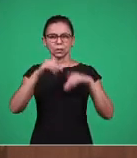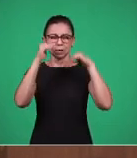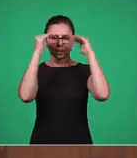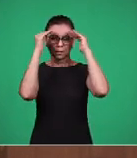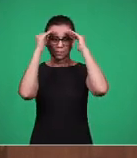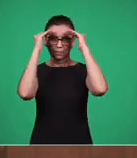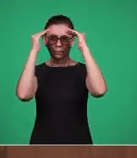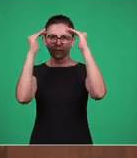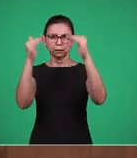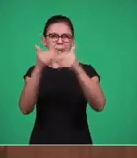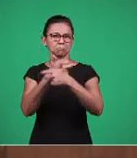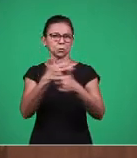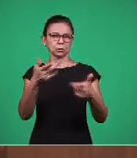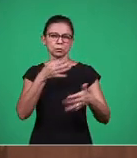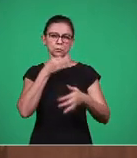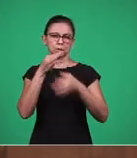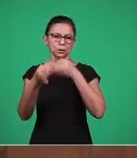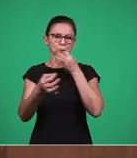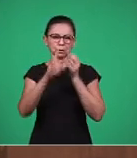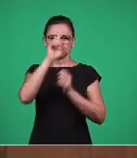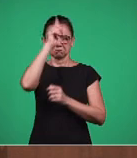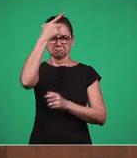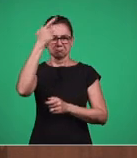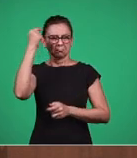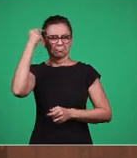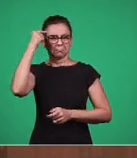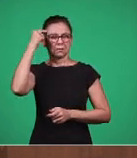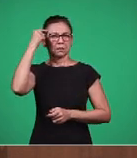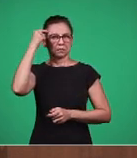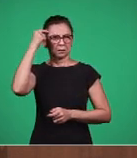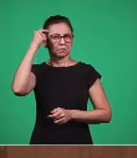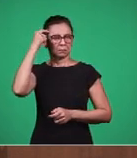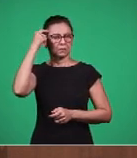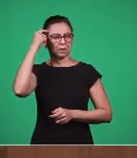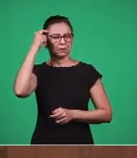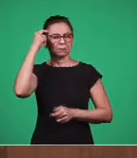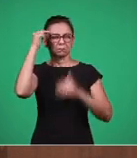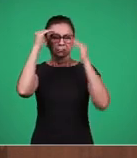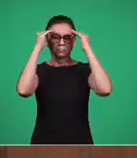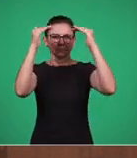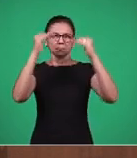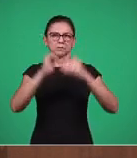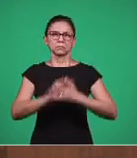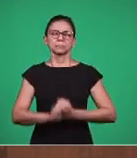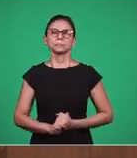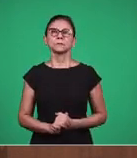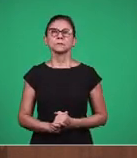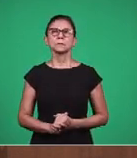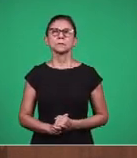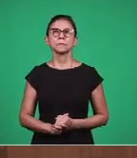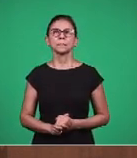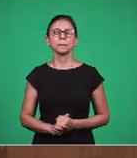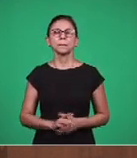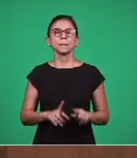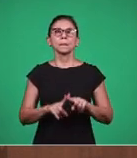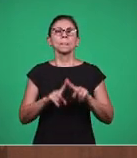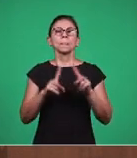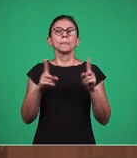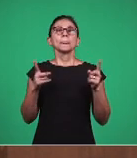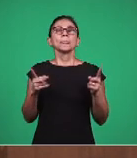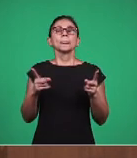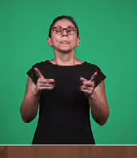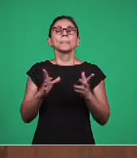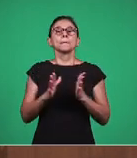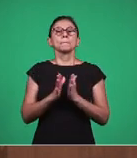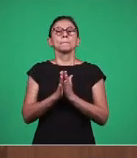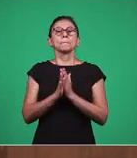seus pensamentos, suas ideias, mas olha aqui, ideia de gente não funciona aqui. É preciso que a palavra